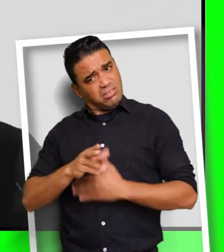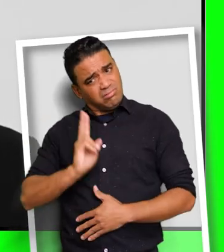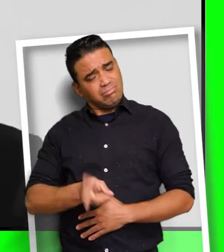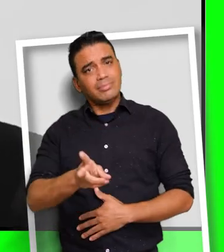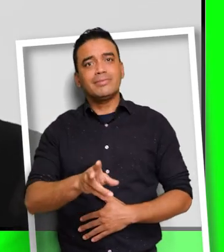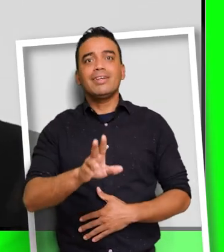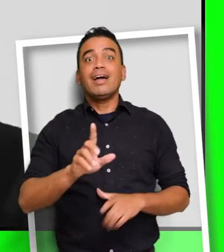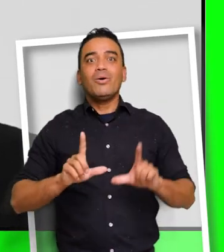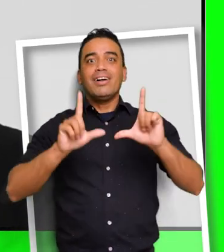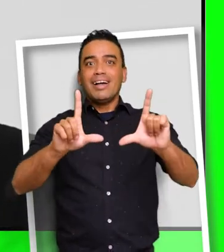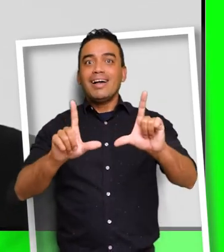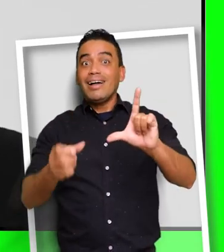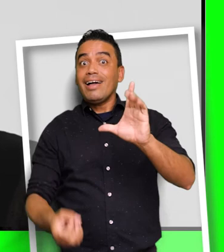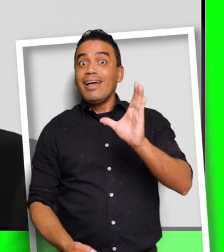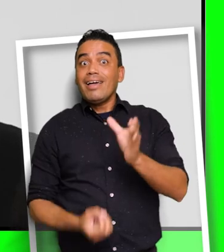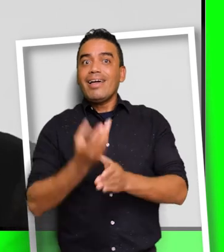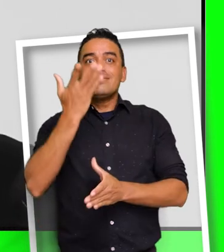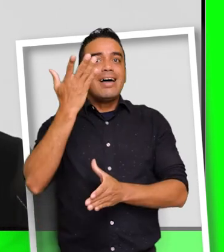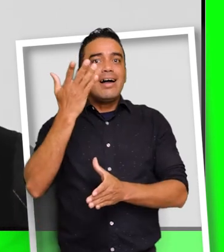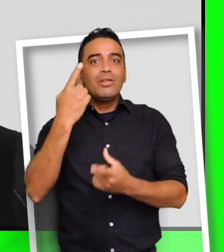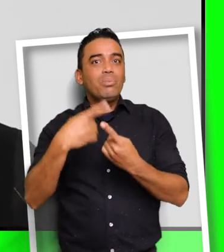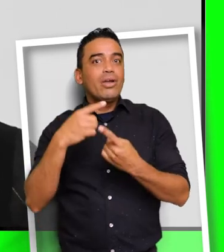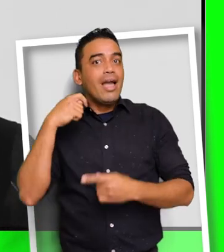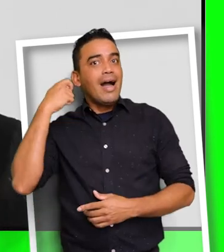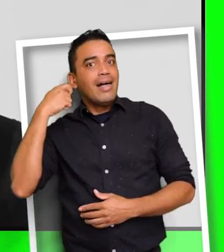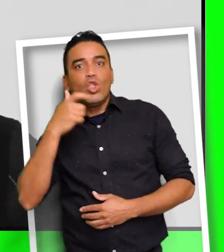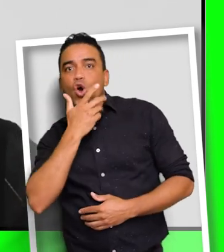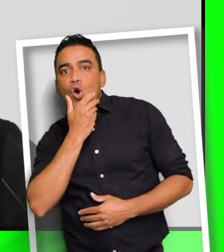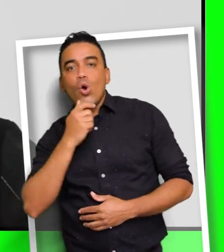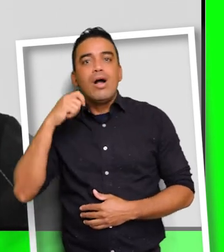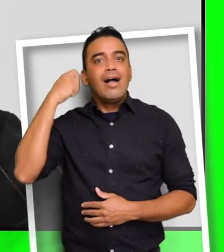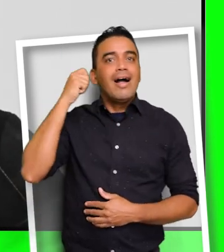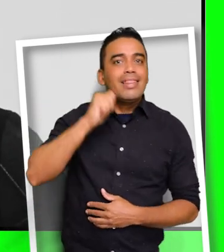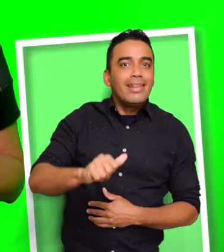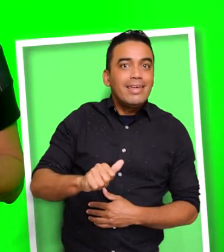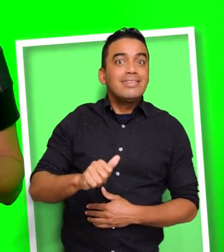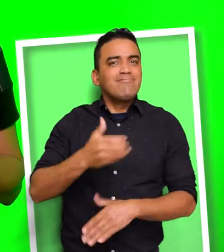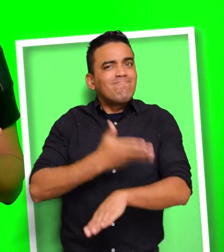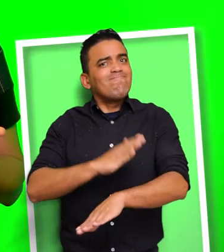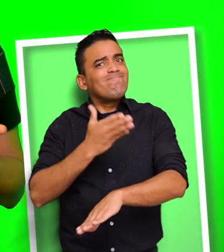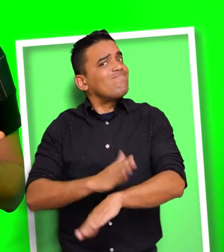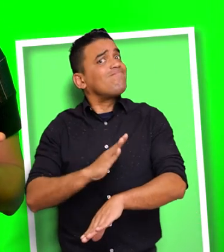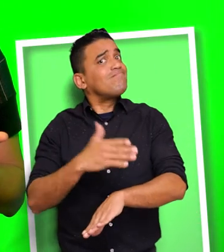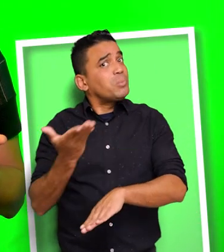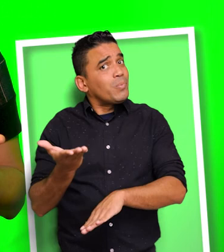só conseguiu esse resultado justamente porque o treinamento do ator e da atriz passa